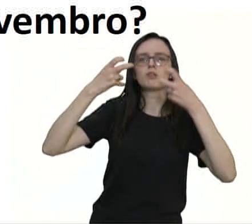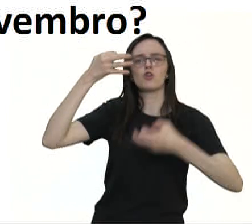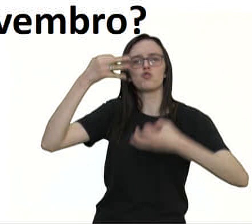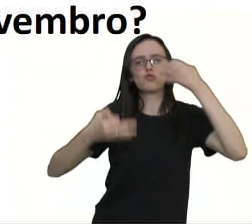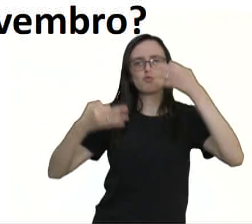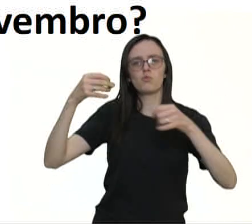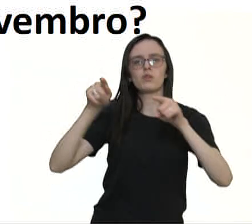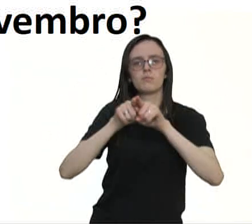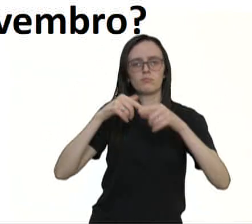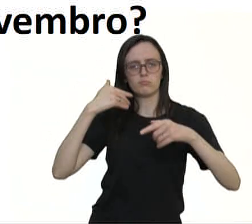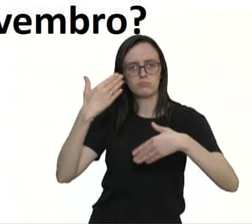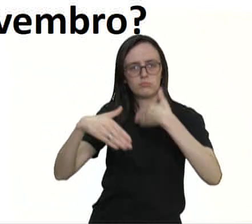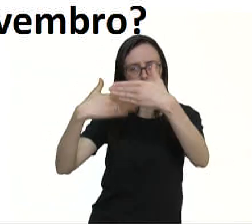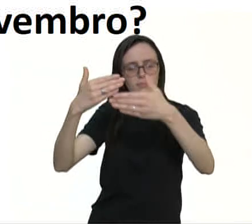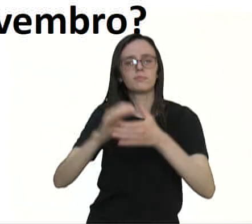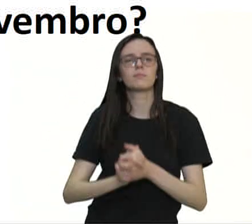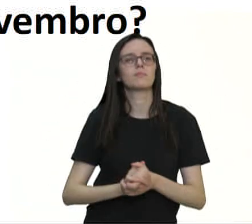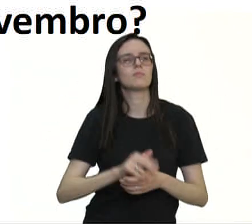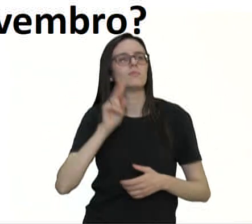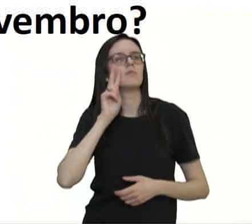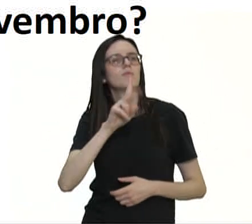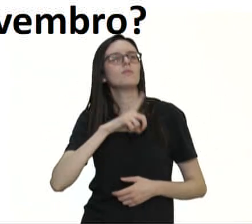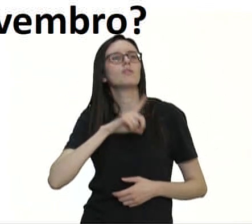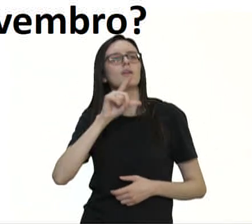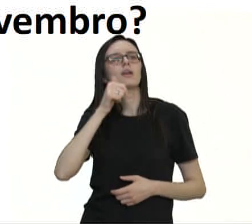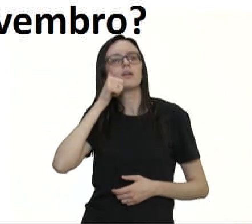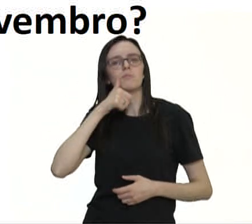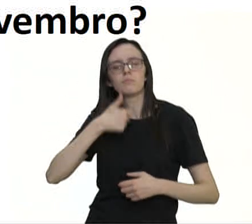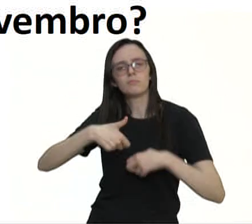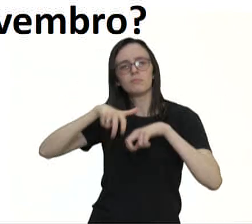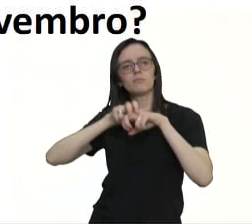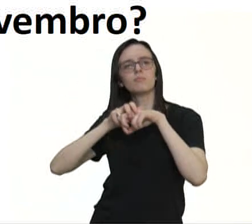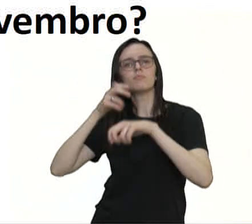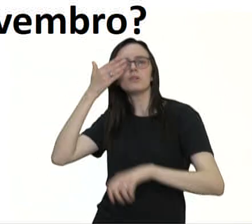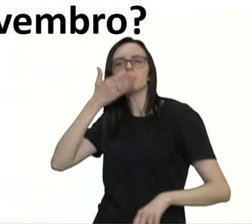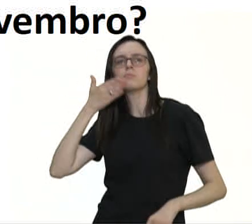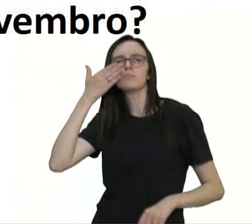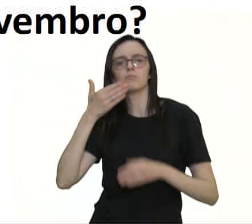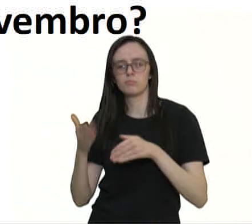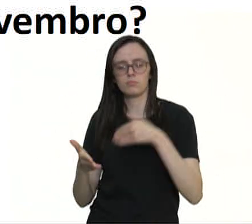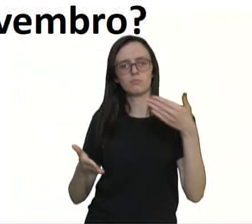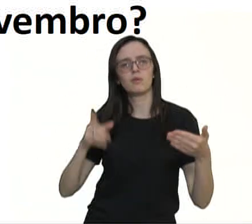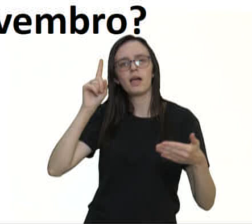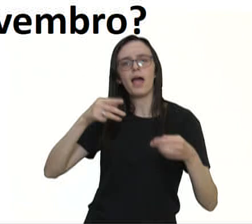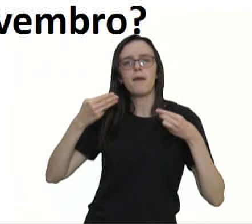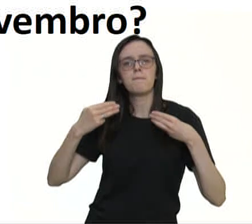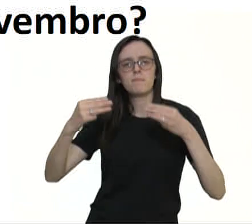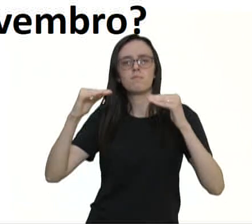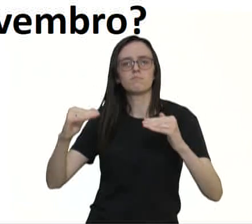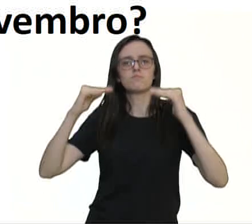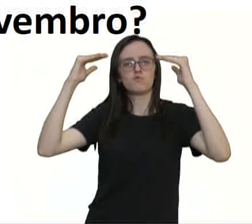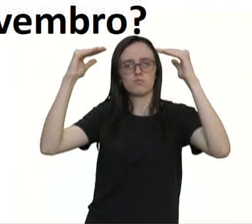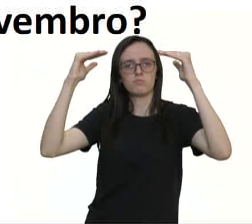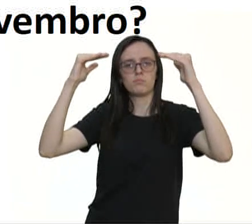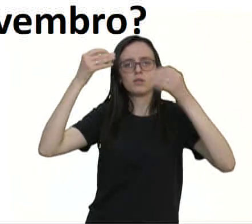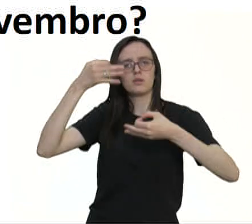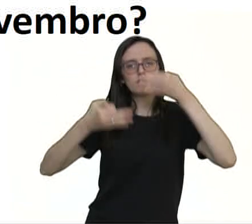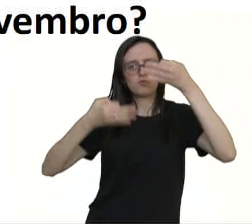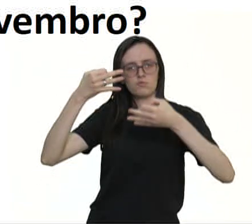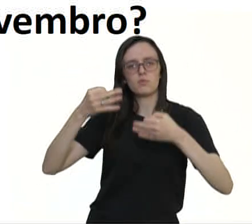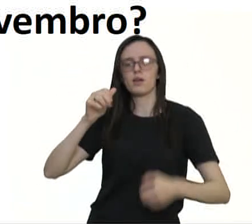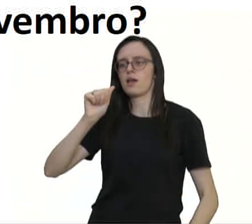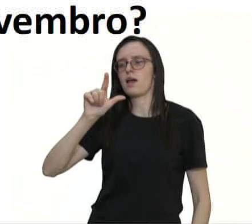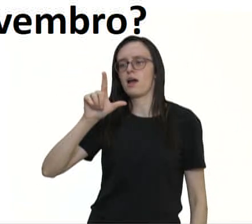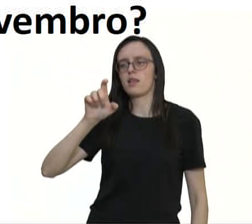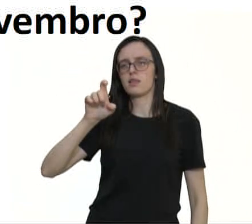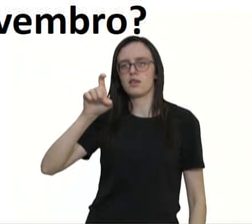justiça e desenvolvimento, onde uma senhora está fazendo um discurso, aqui até com o ministro do Supremo Tribunal Federal, Alexandre de Moraes. Então